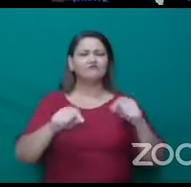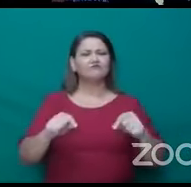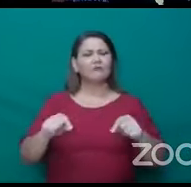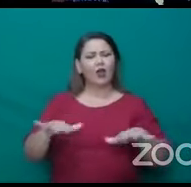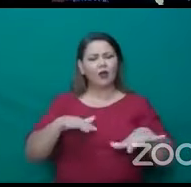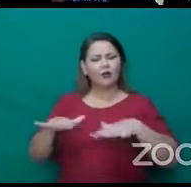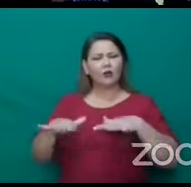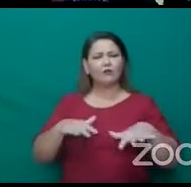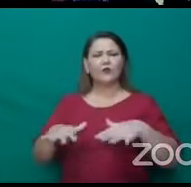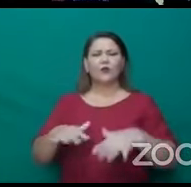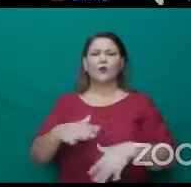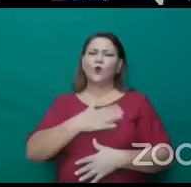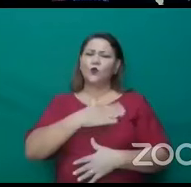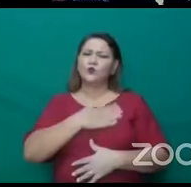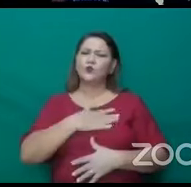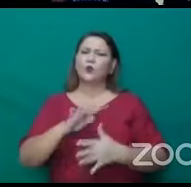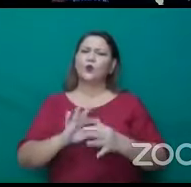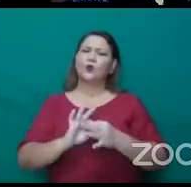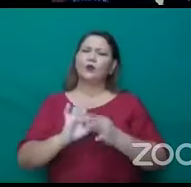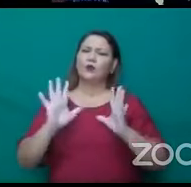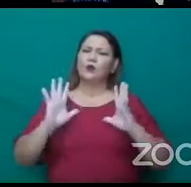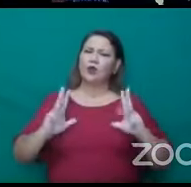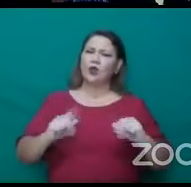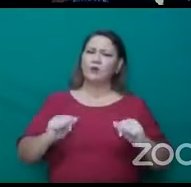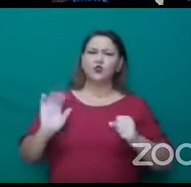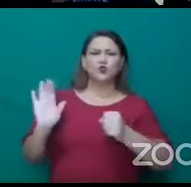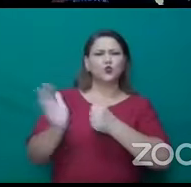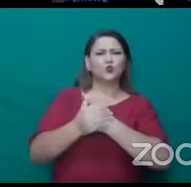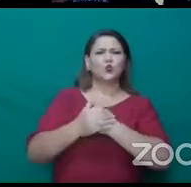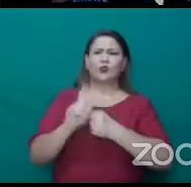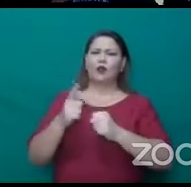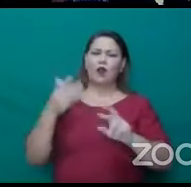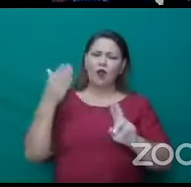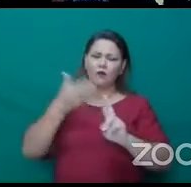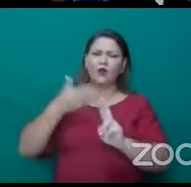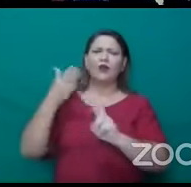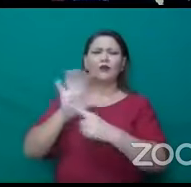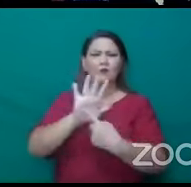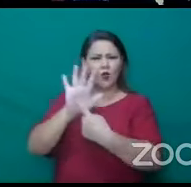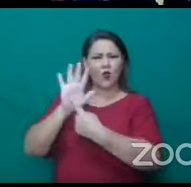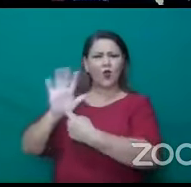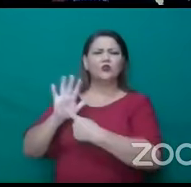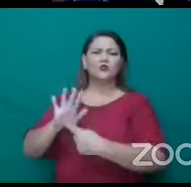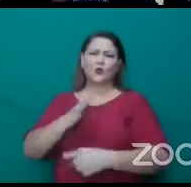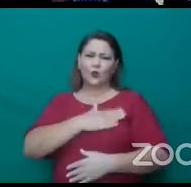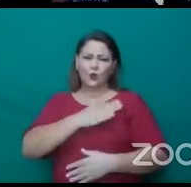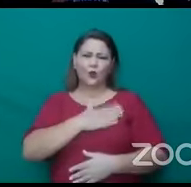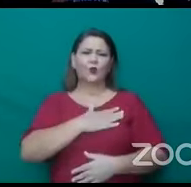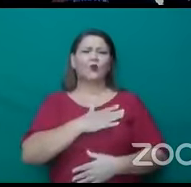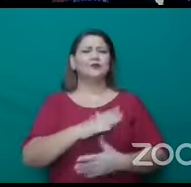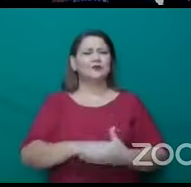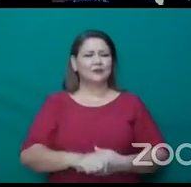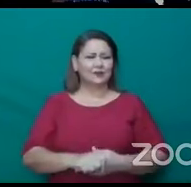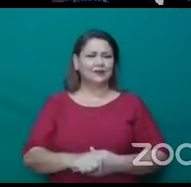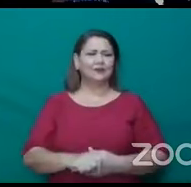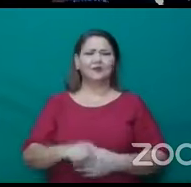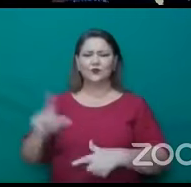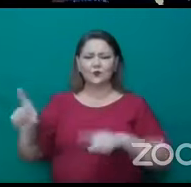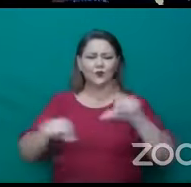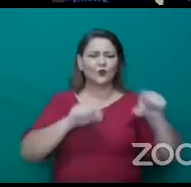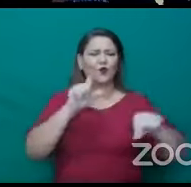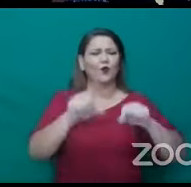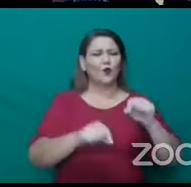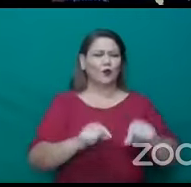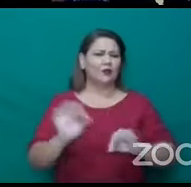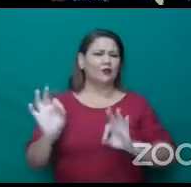muito explícito, assim, a gente não queria esconder, não, as referências, sabe? A gente gosta disso, então vamos usar isso. E a